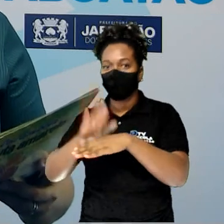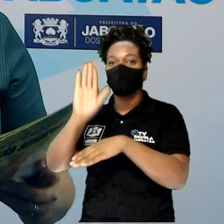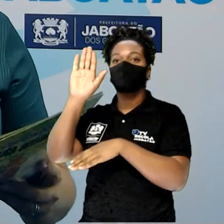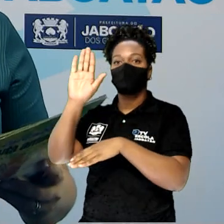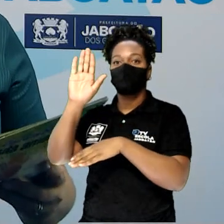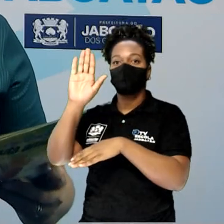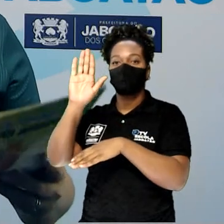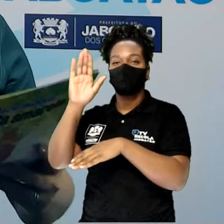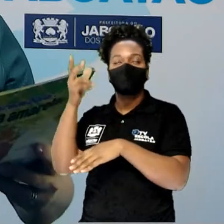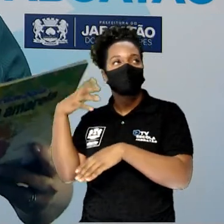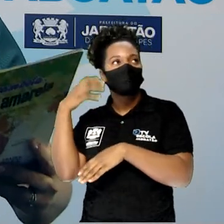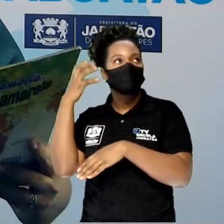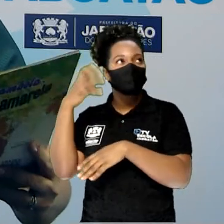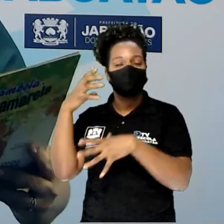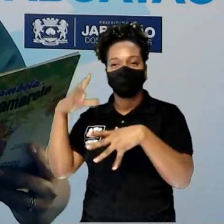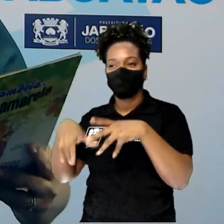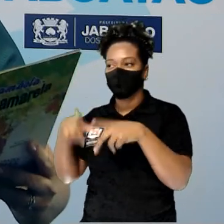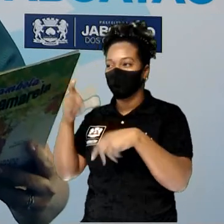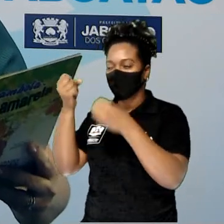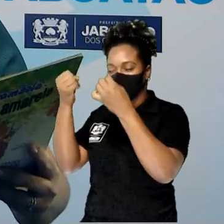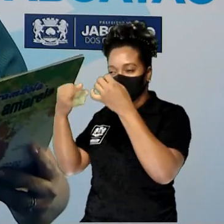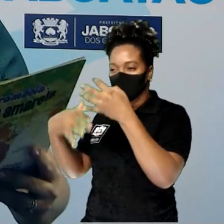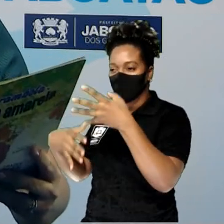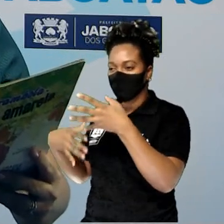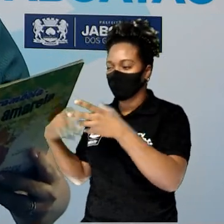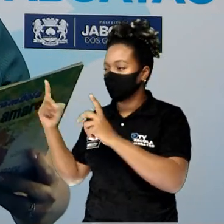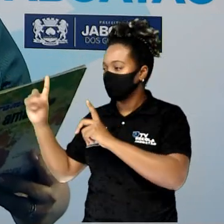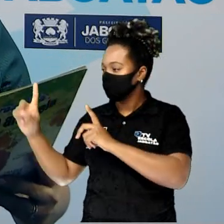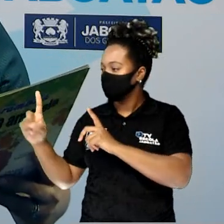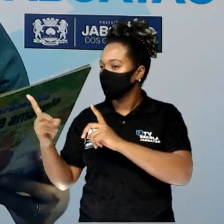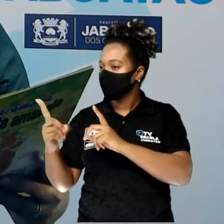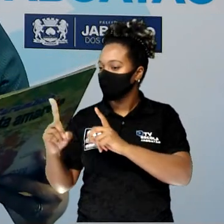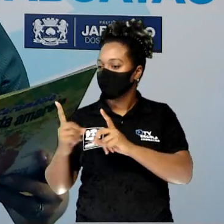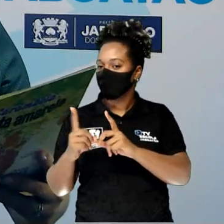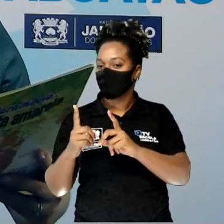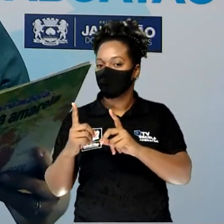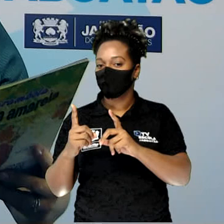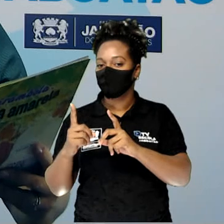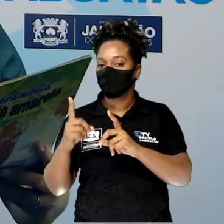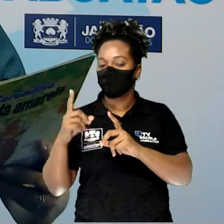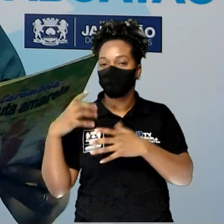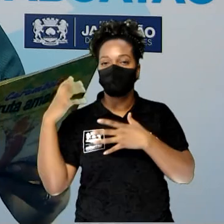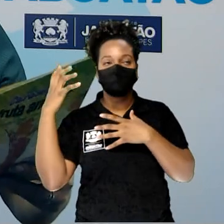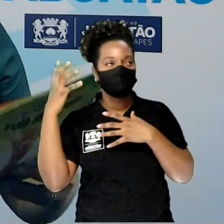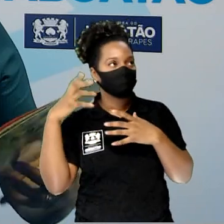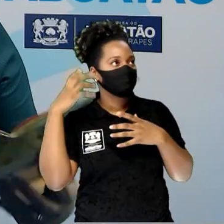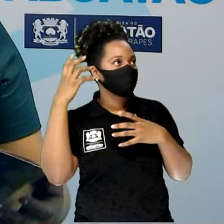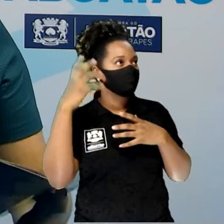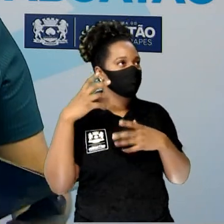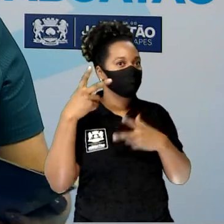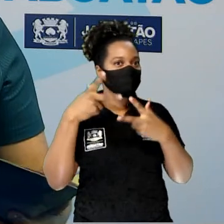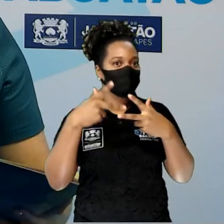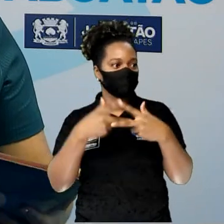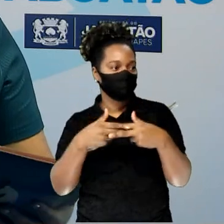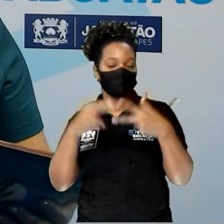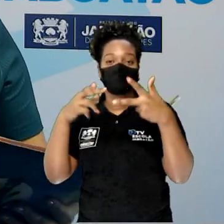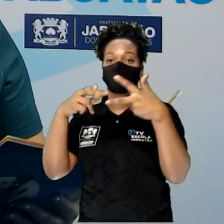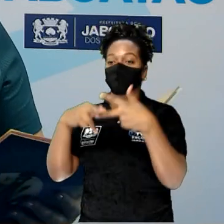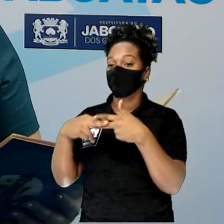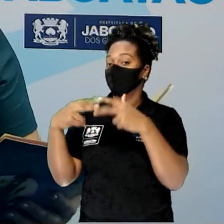ouvir a explicação, ele voltou animado e cantava para o mestre bem alto e afinado.